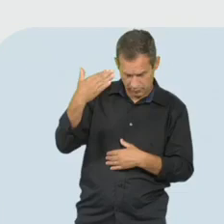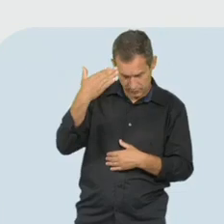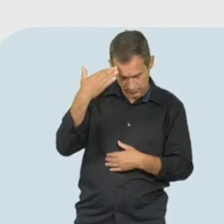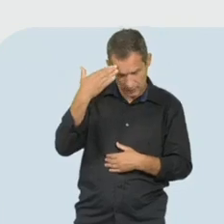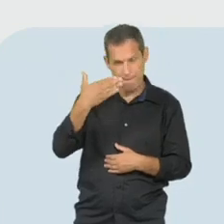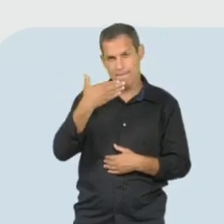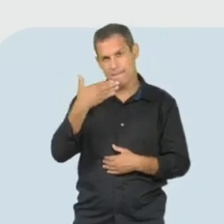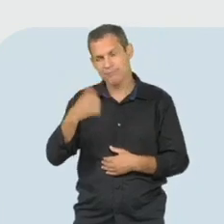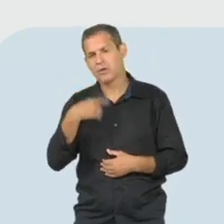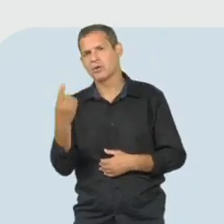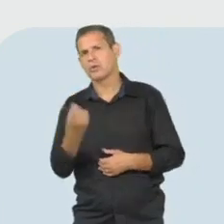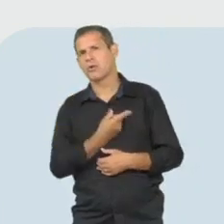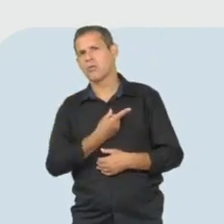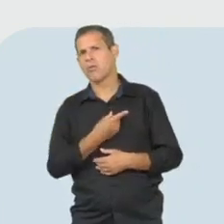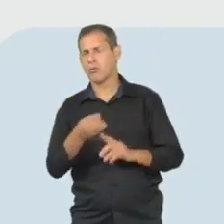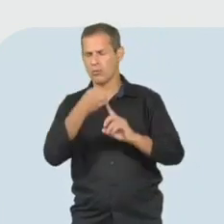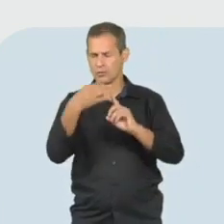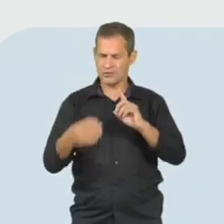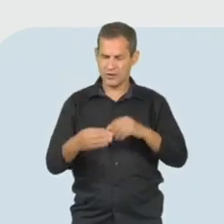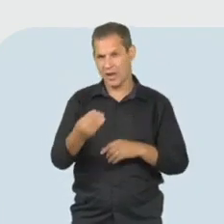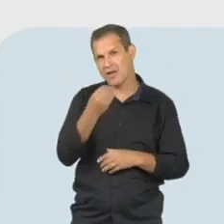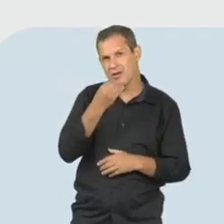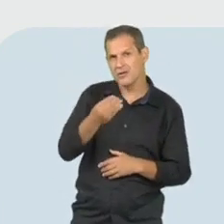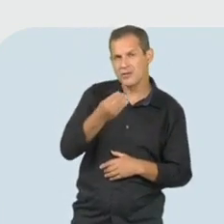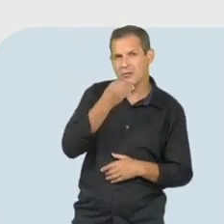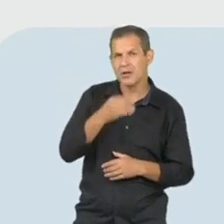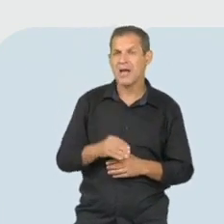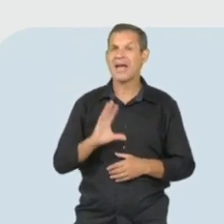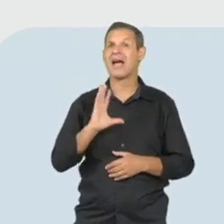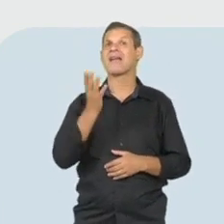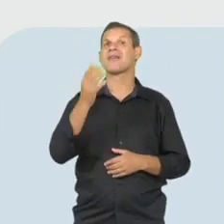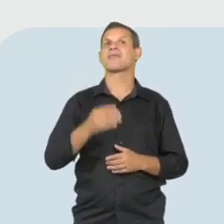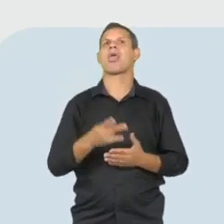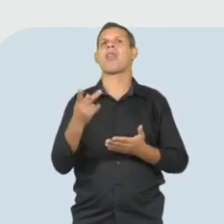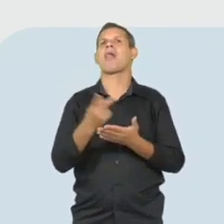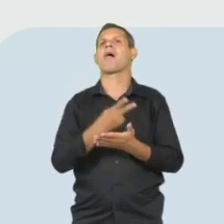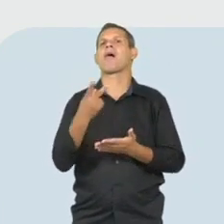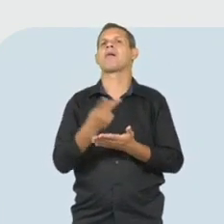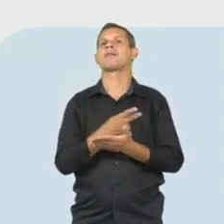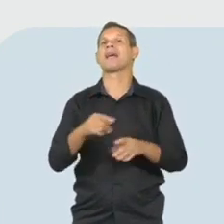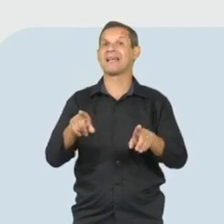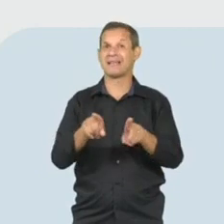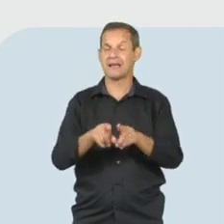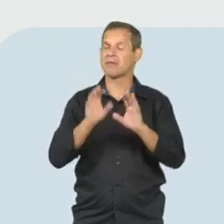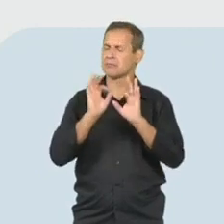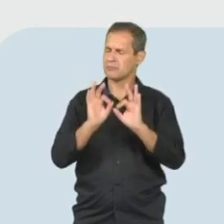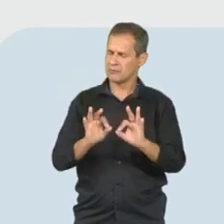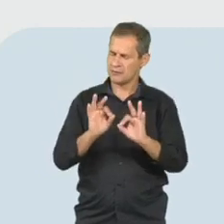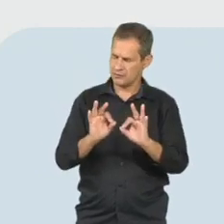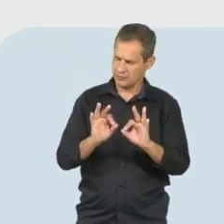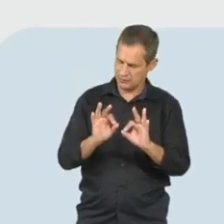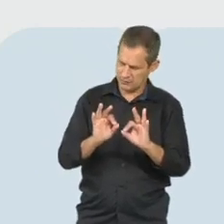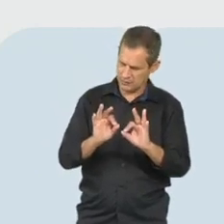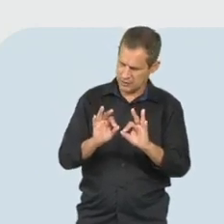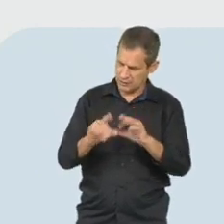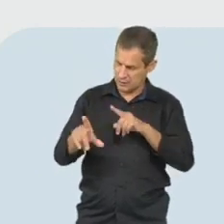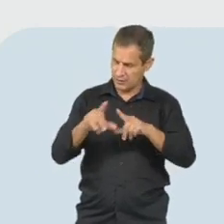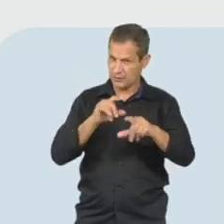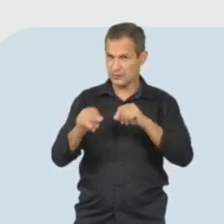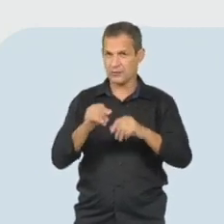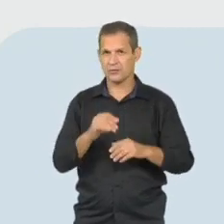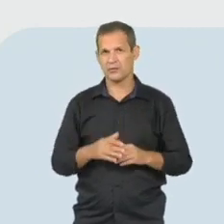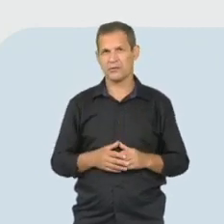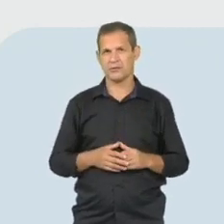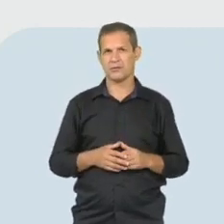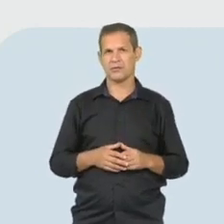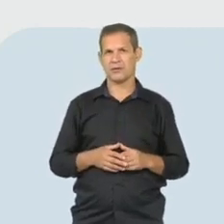seguinte: nós vamos mensurar as chances de ocorrerem erros e também acertos nas tomadas de